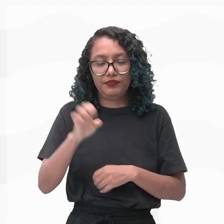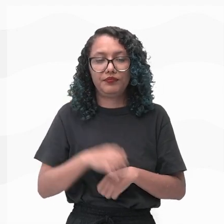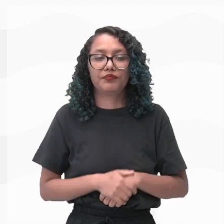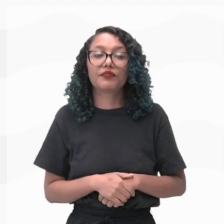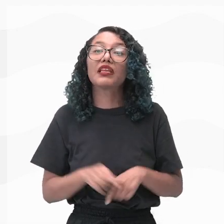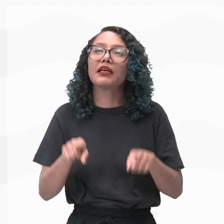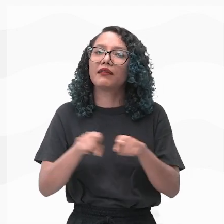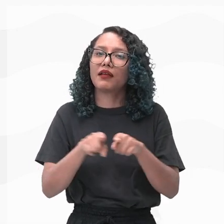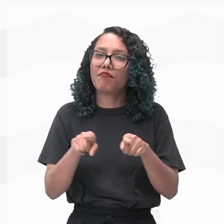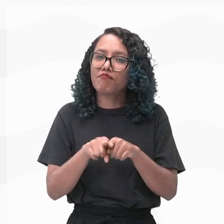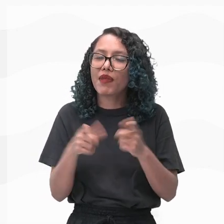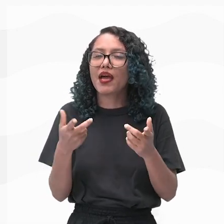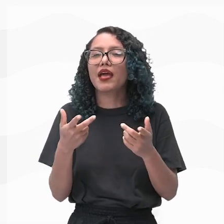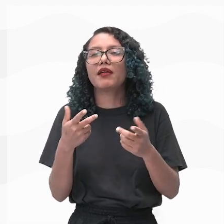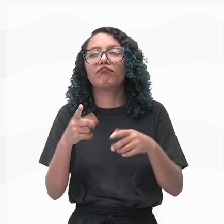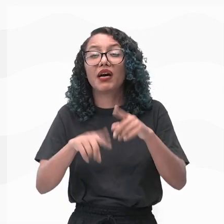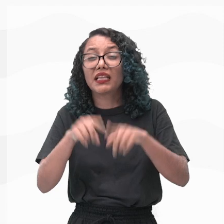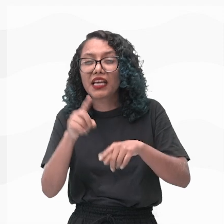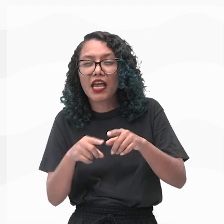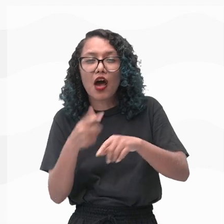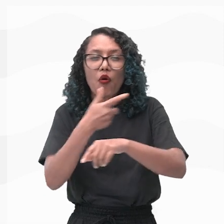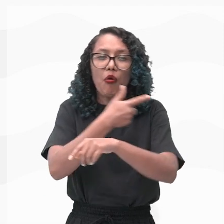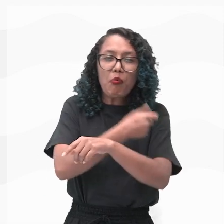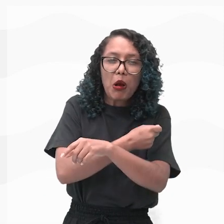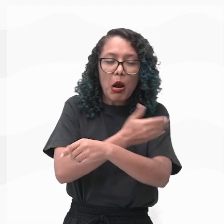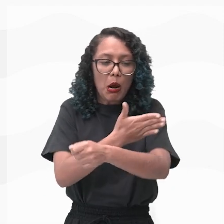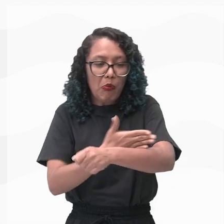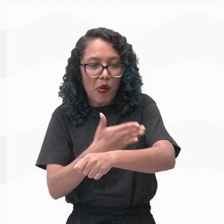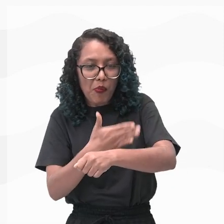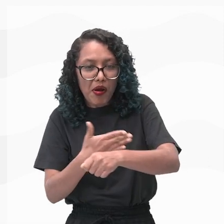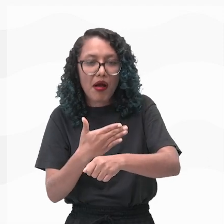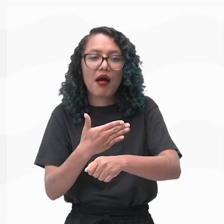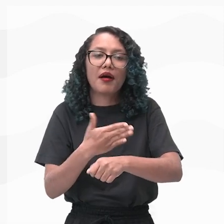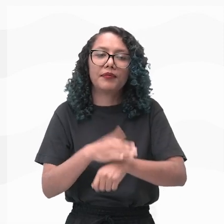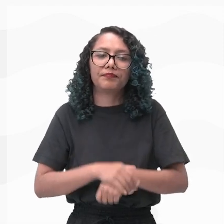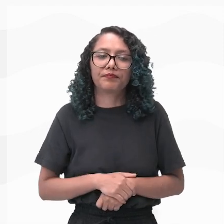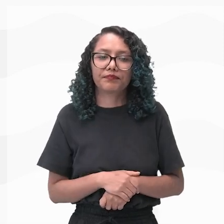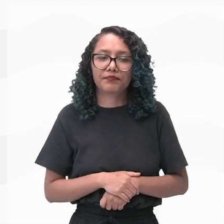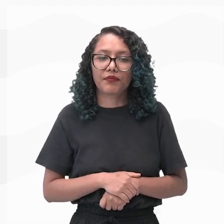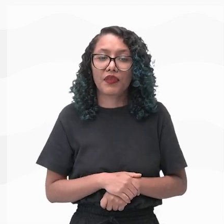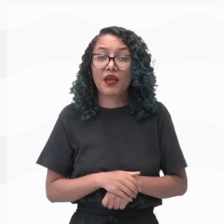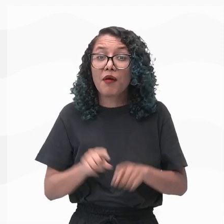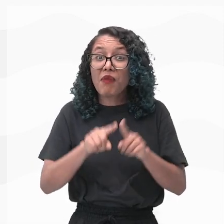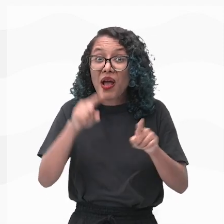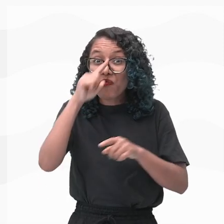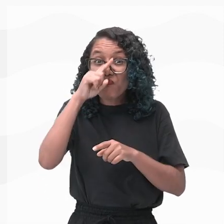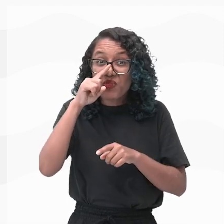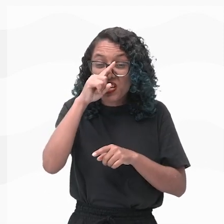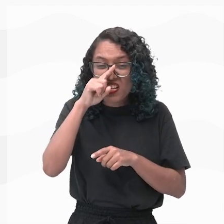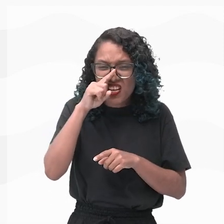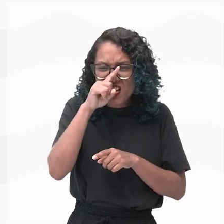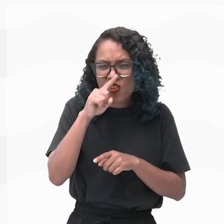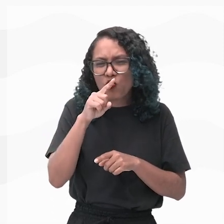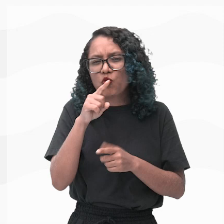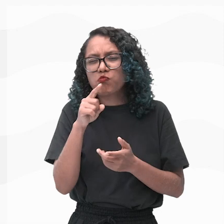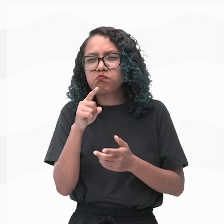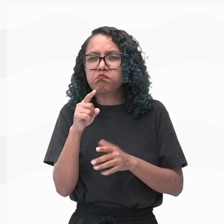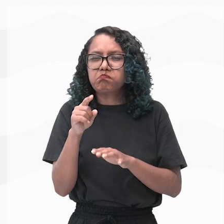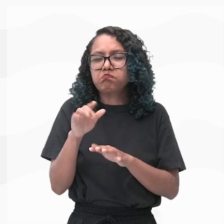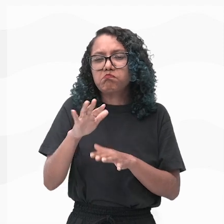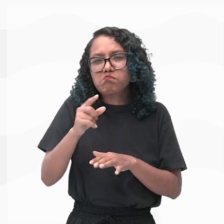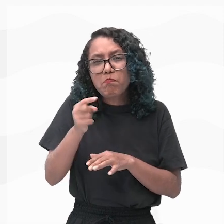esses resíduos perforocortantes, né? Resíduos sem risco biológico. Né? Exemplo,